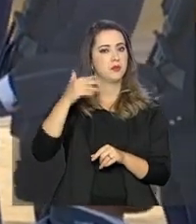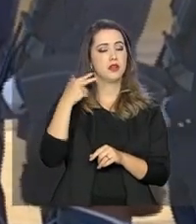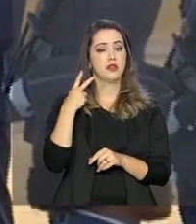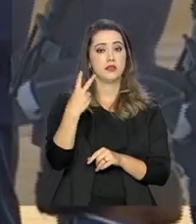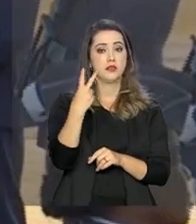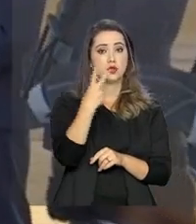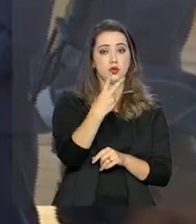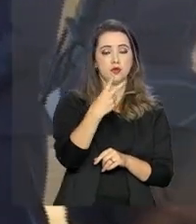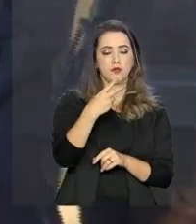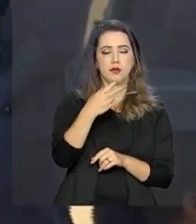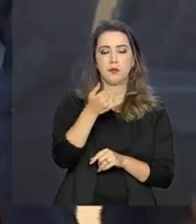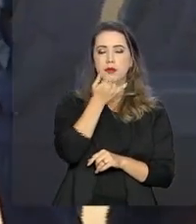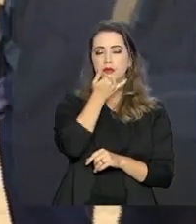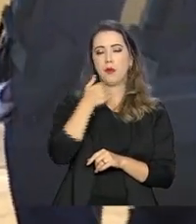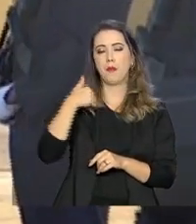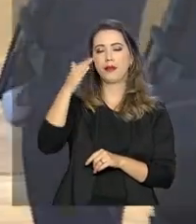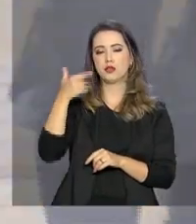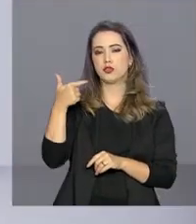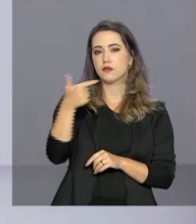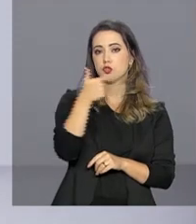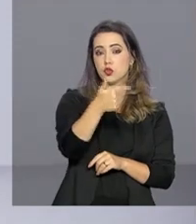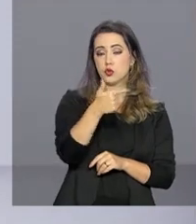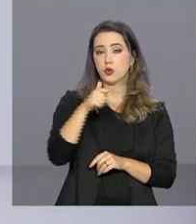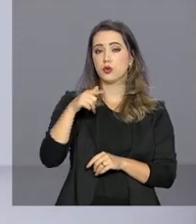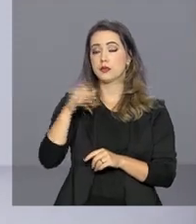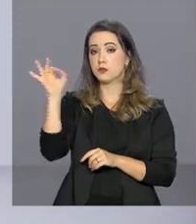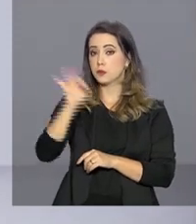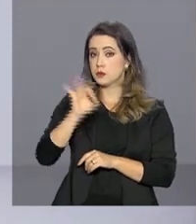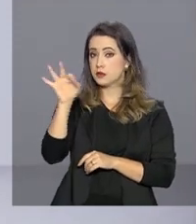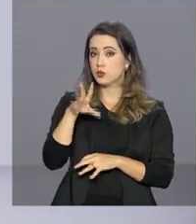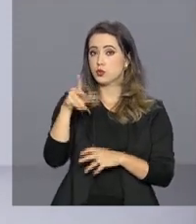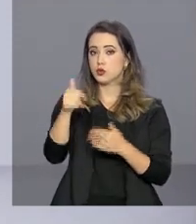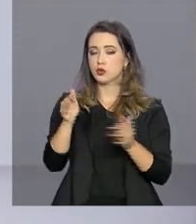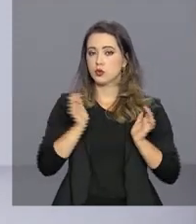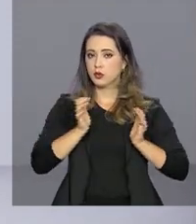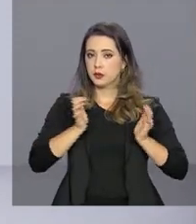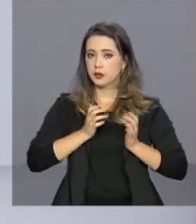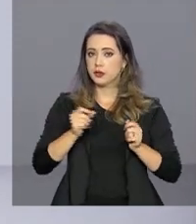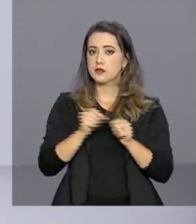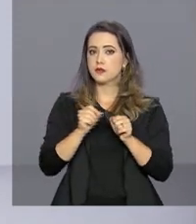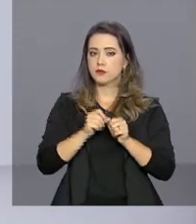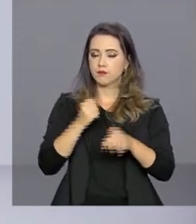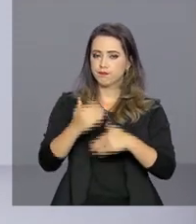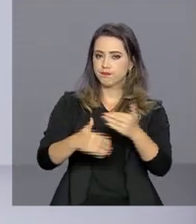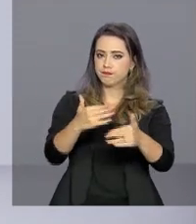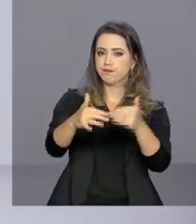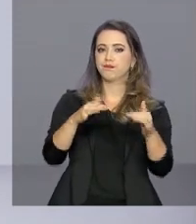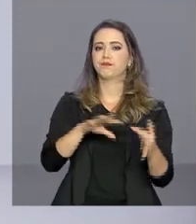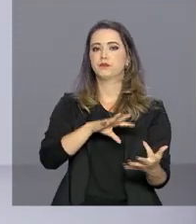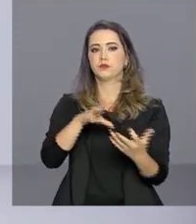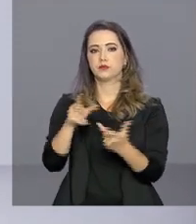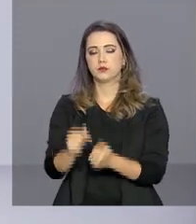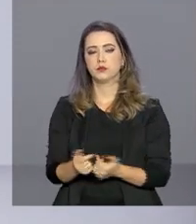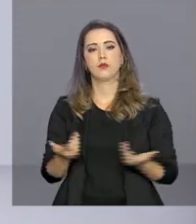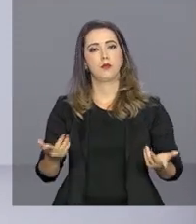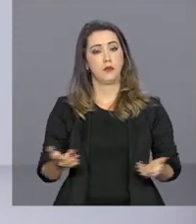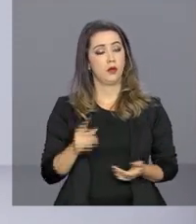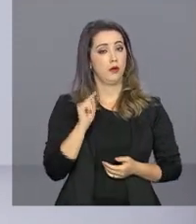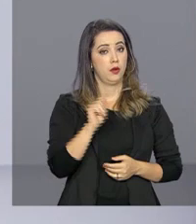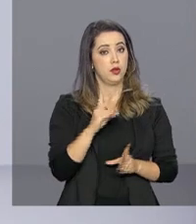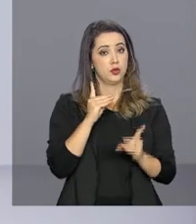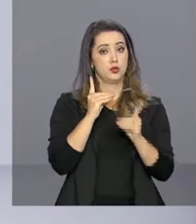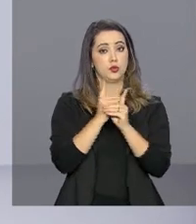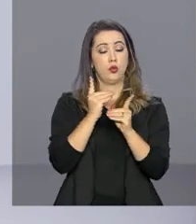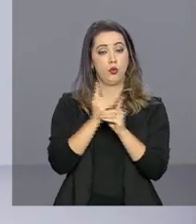de toda a riqueza produzida no mundo comércio investimentos são alguns dos assuntos que devem ser discutidos no encontro do brics